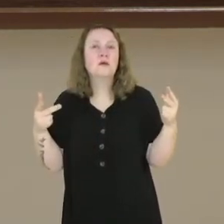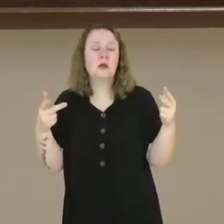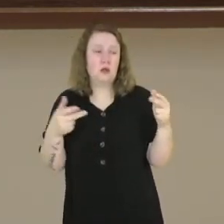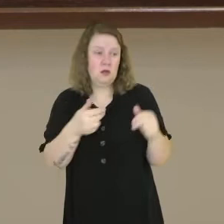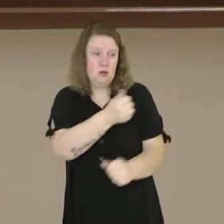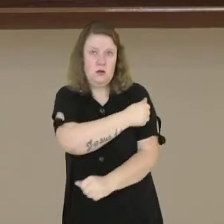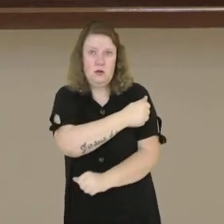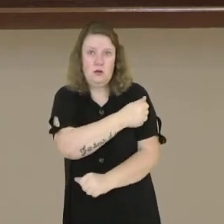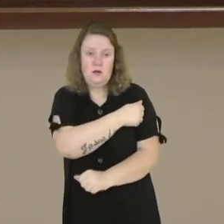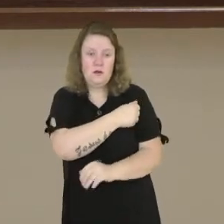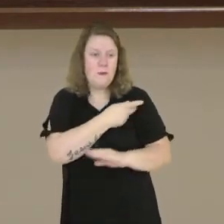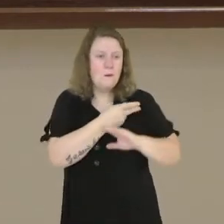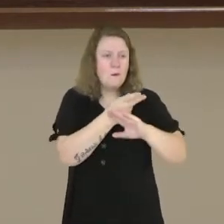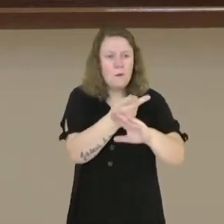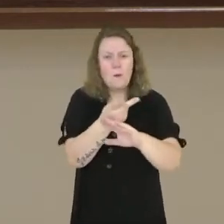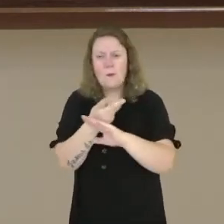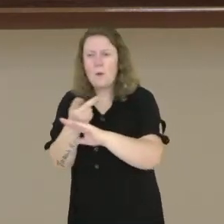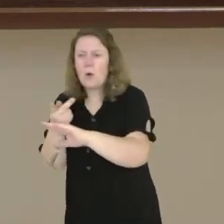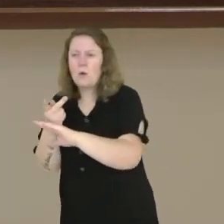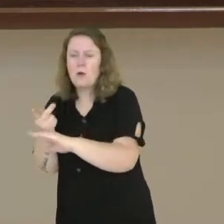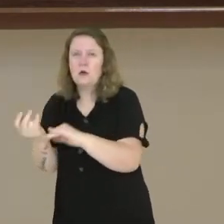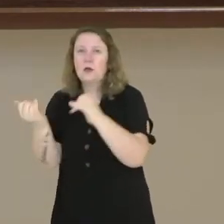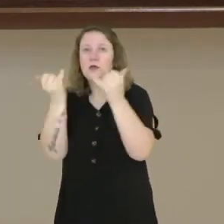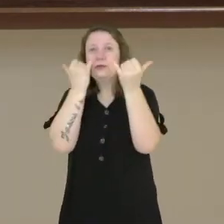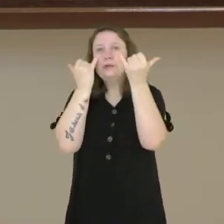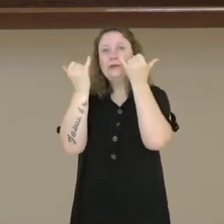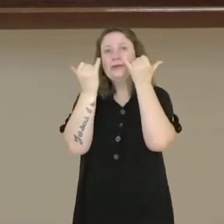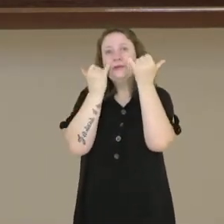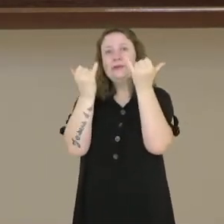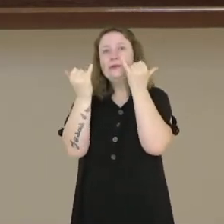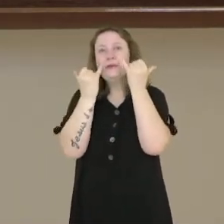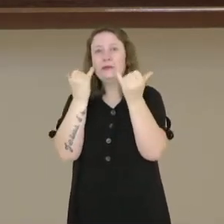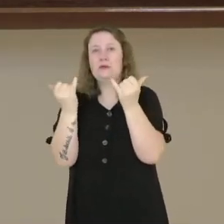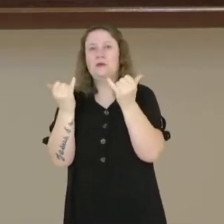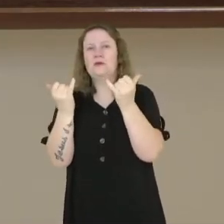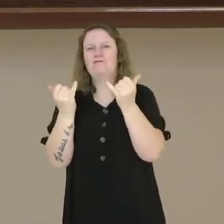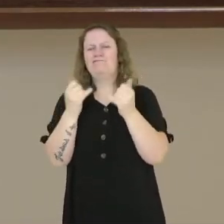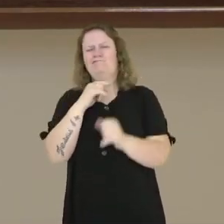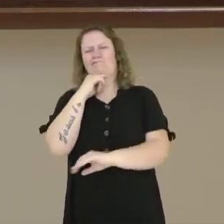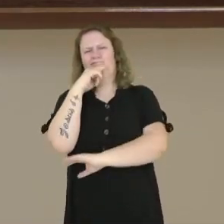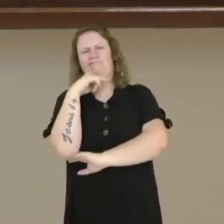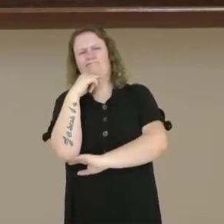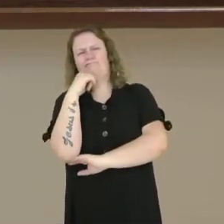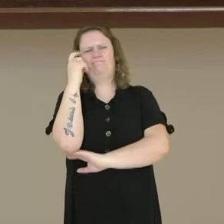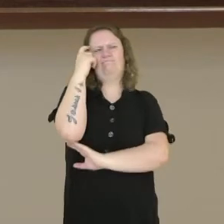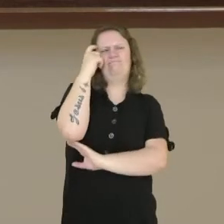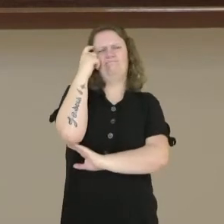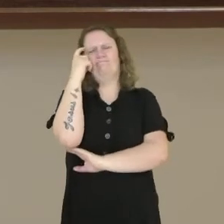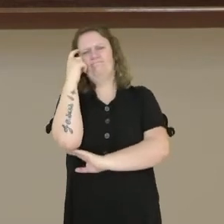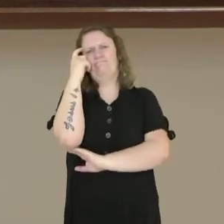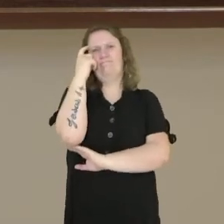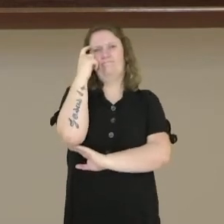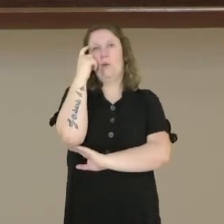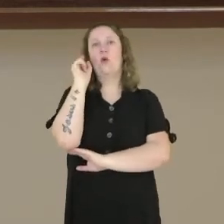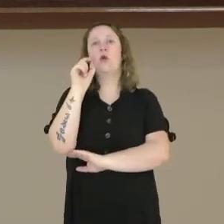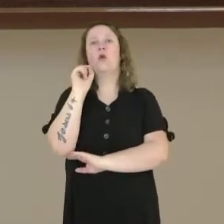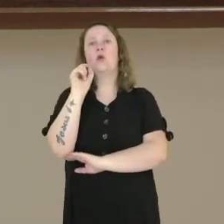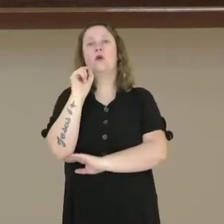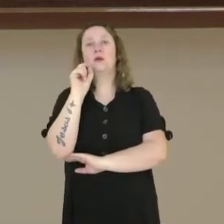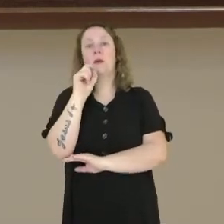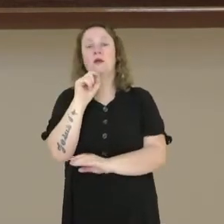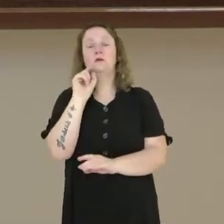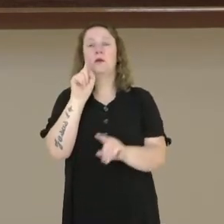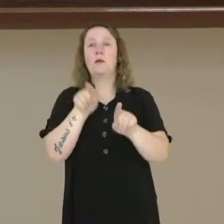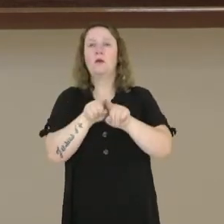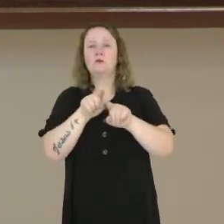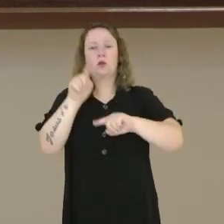buscam notícias. Então, as notícias de cunho duvidoso é o objeto direto. O objeto direto também tem valor